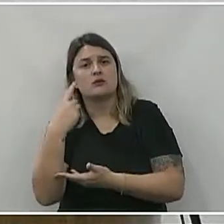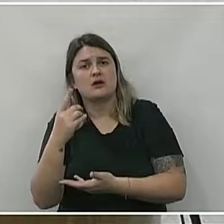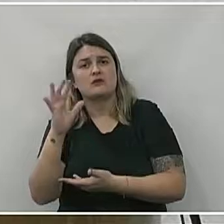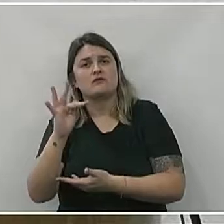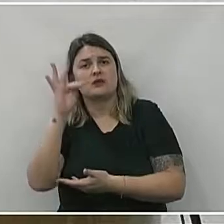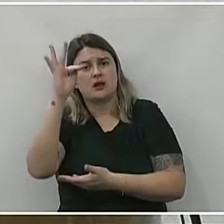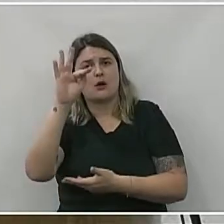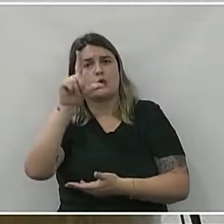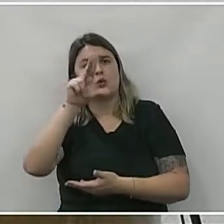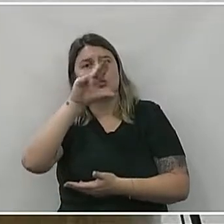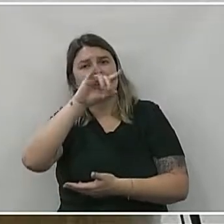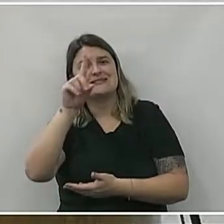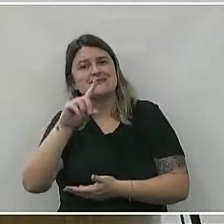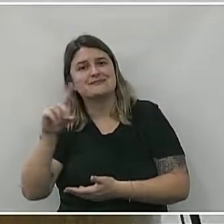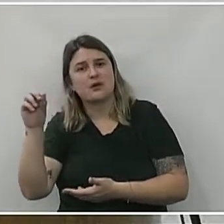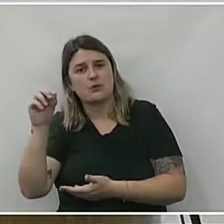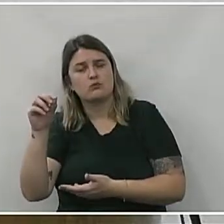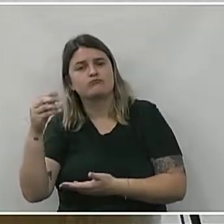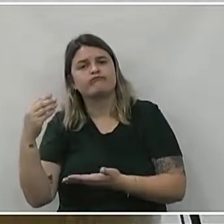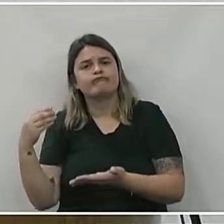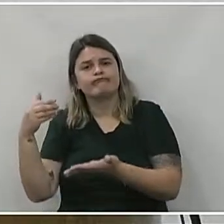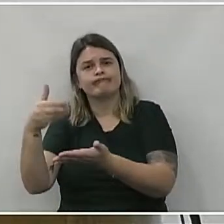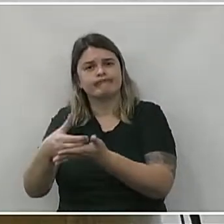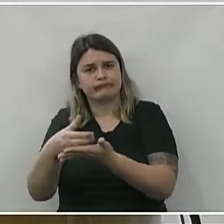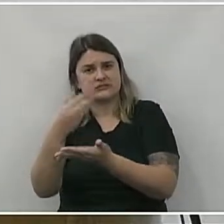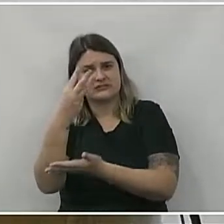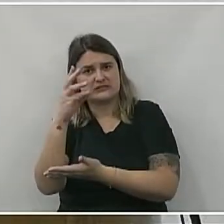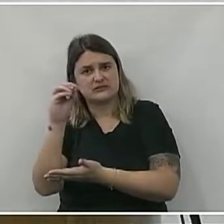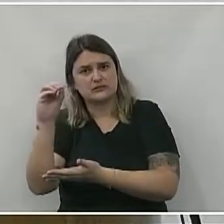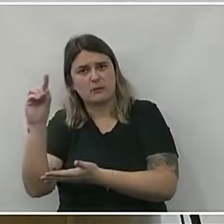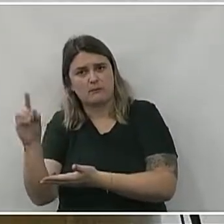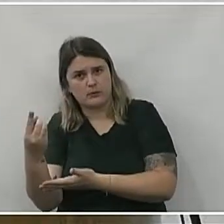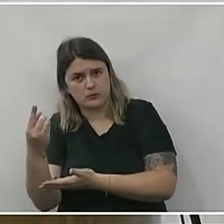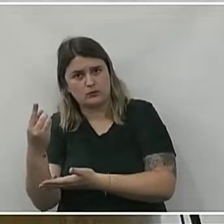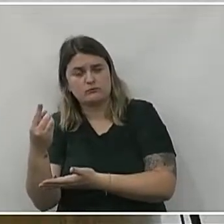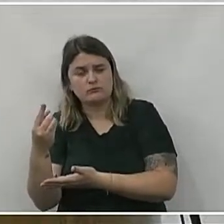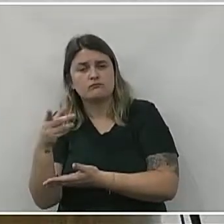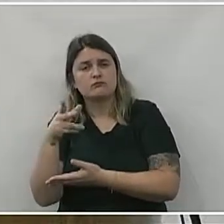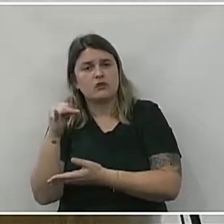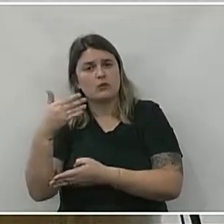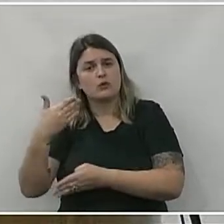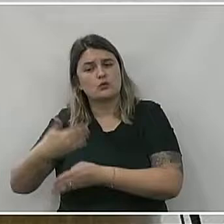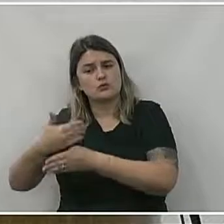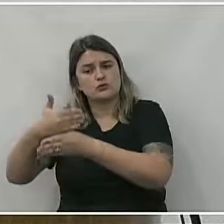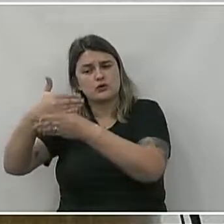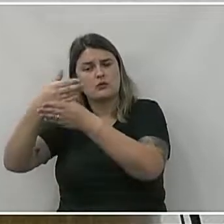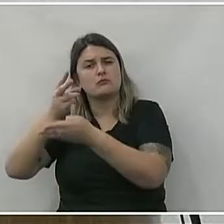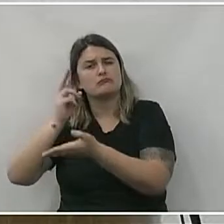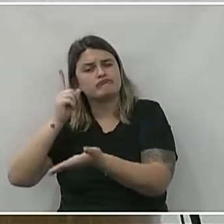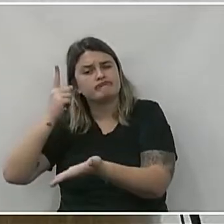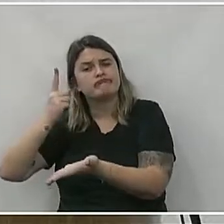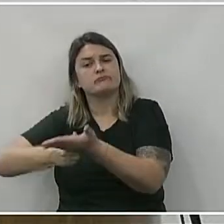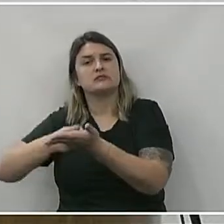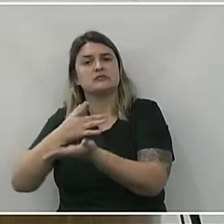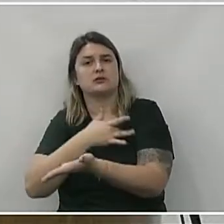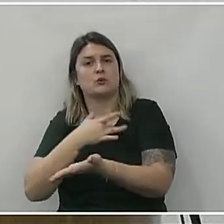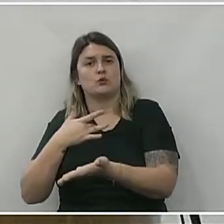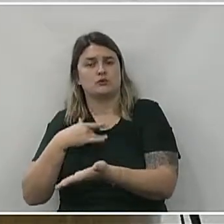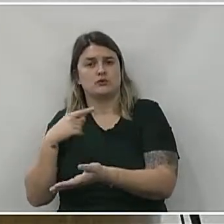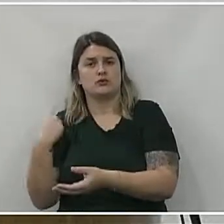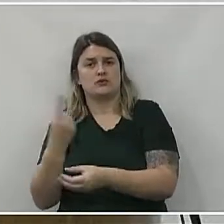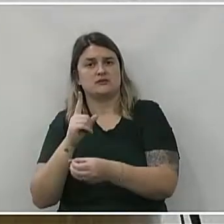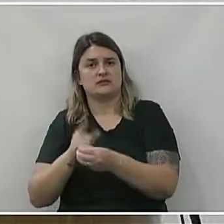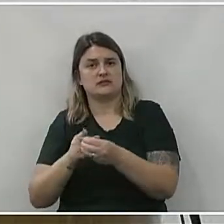Luizão Goulart por disponibilizar esta verba, ao qual será de grande valia para a construção de algo que marcará a saúde de nossa cidade,